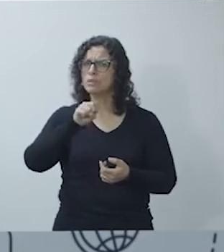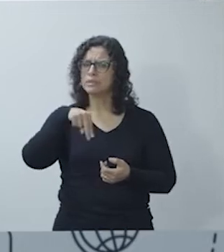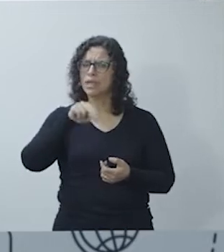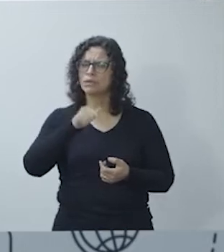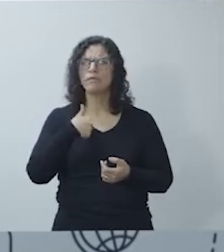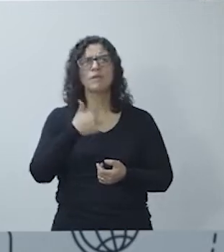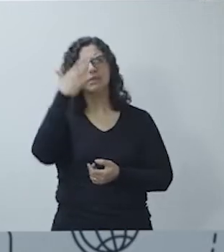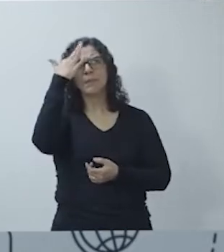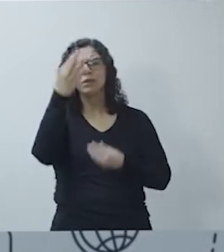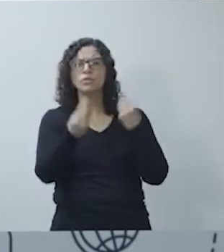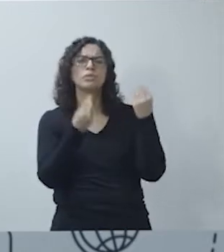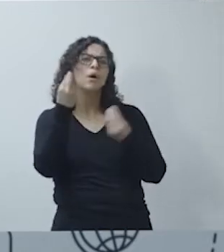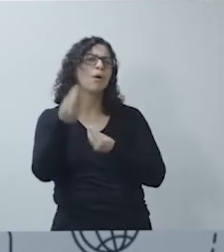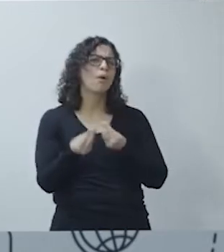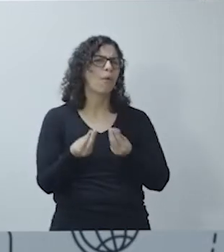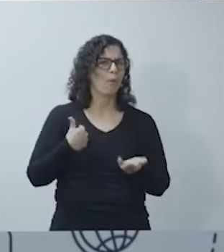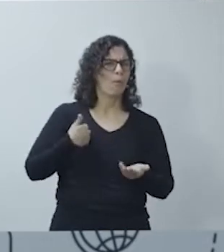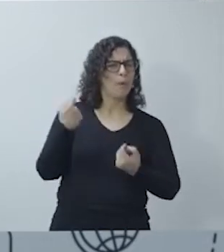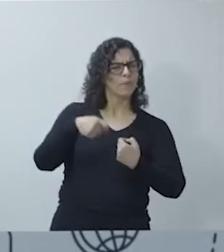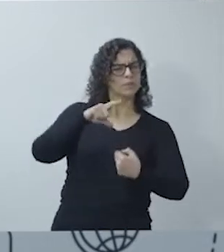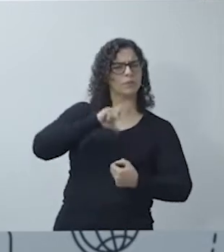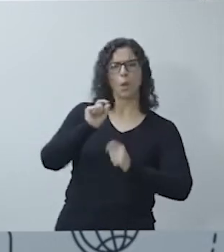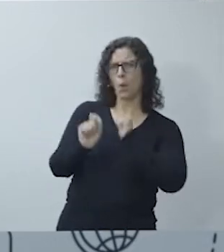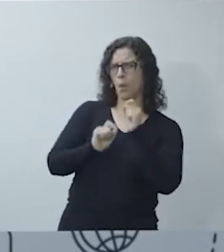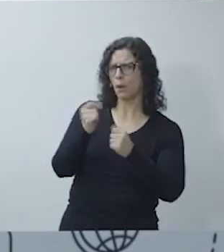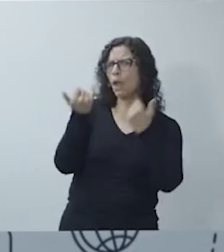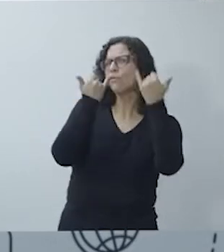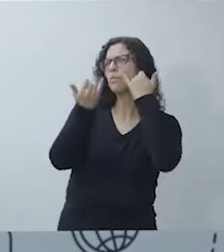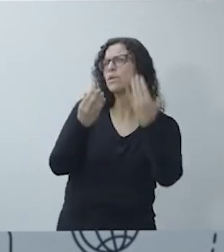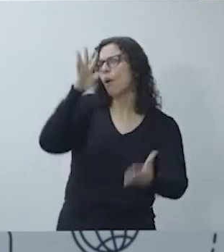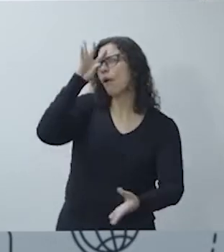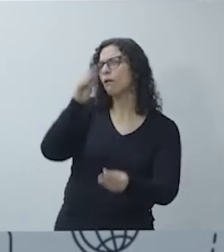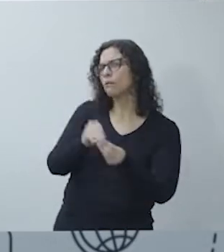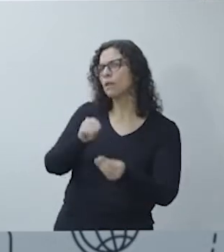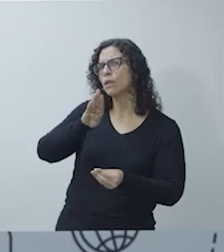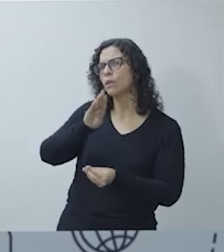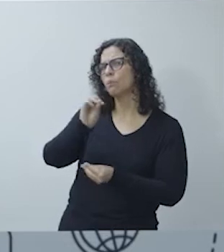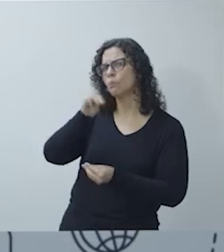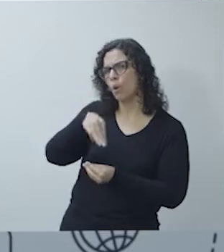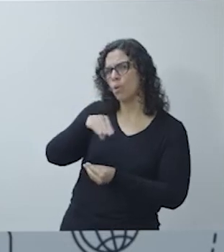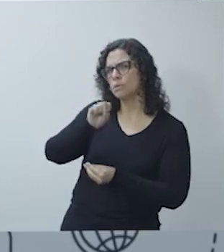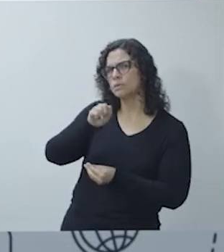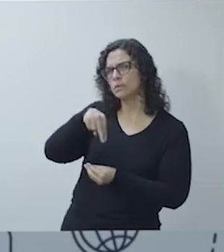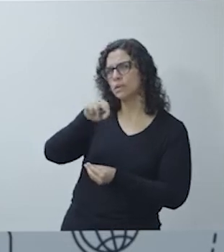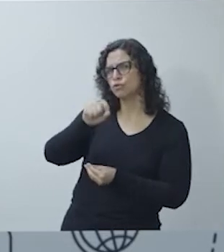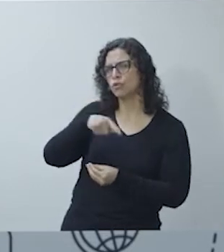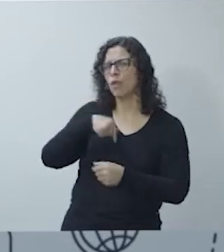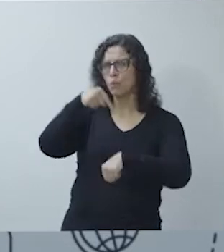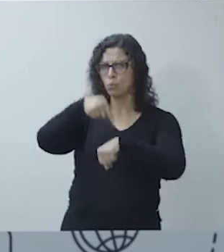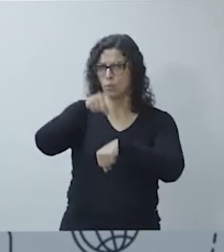Como que você recebe essa informação? O que você entende por bom